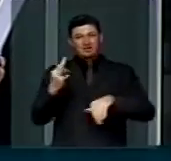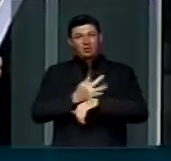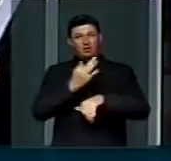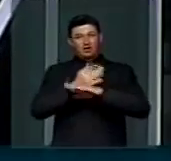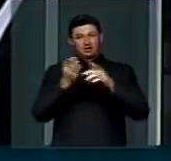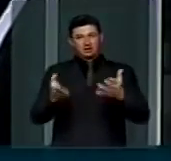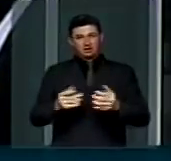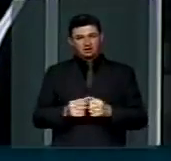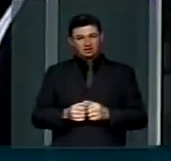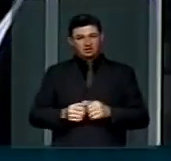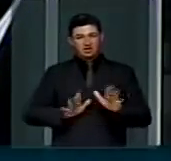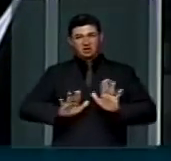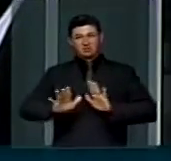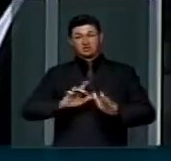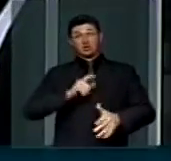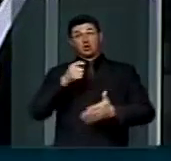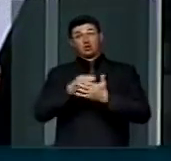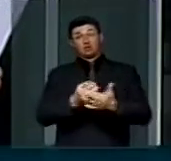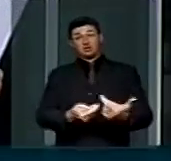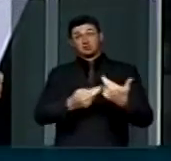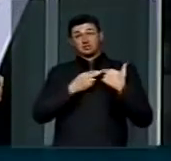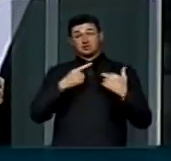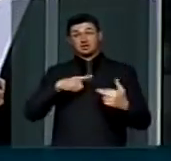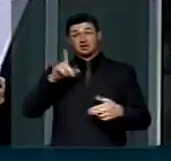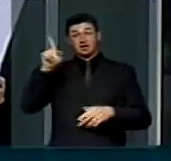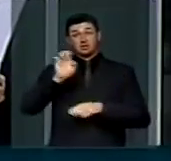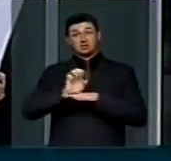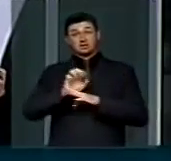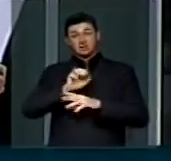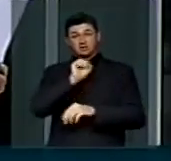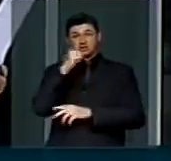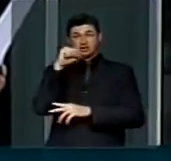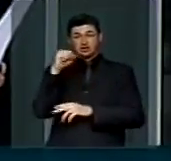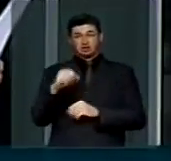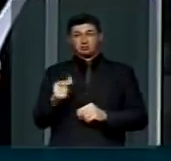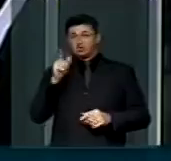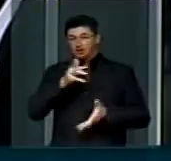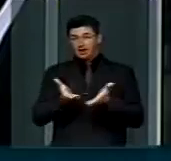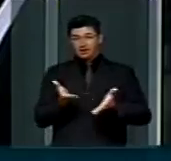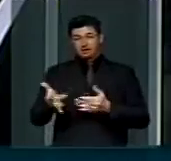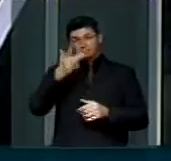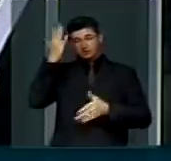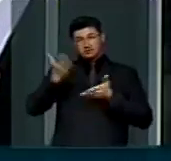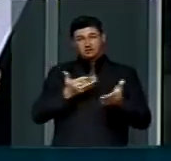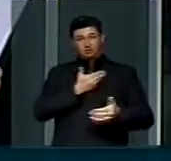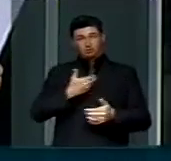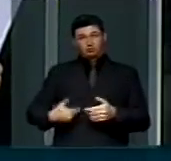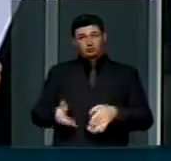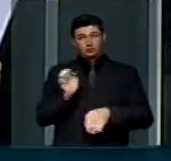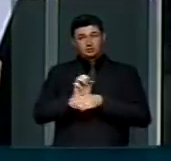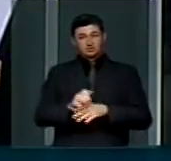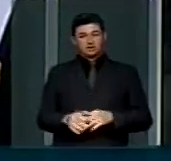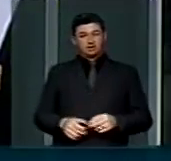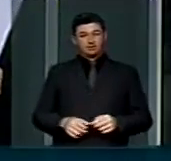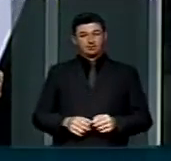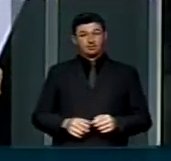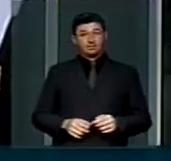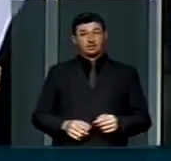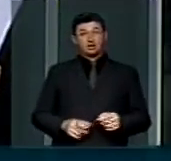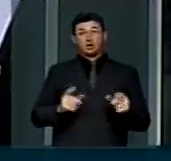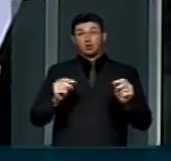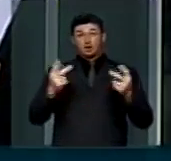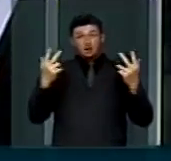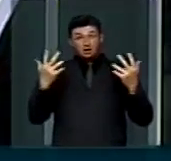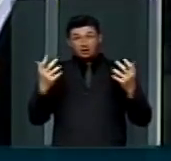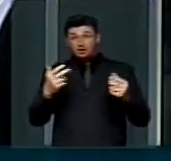dever que toma conta do Estado de Sergipe para poder atender os servidores públicos do nosso Estado. E o que não se pode